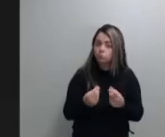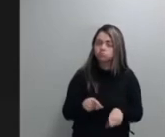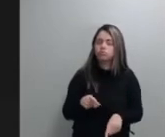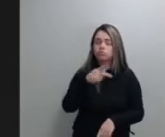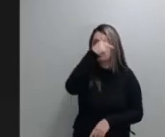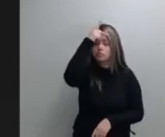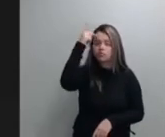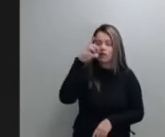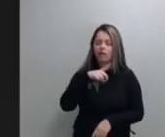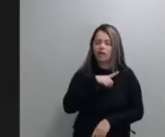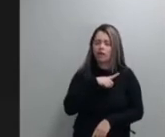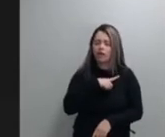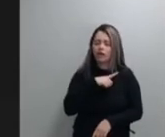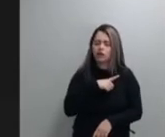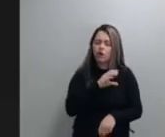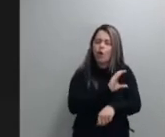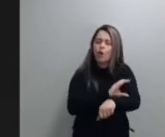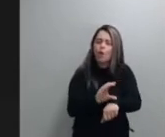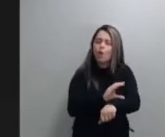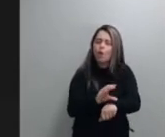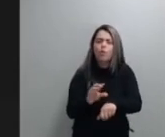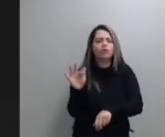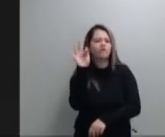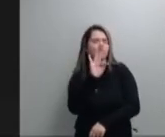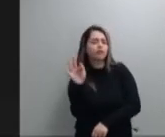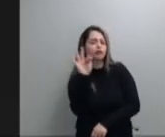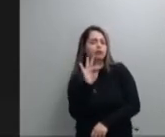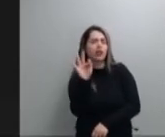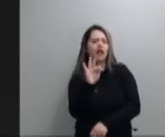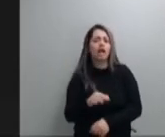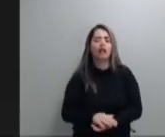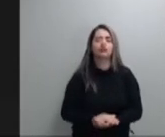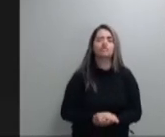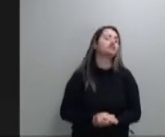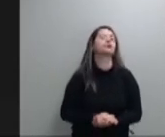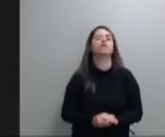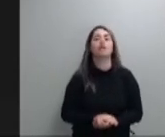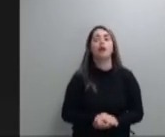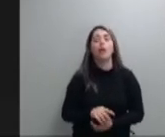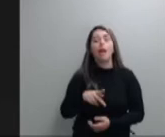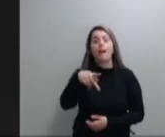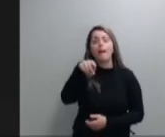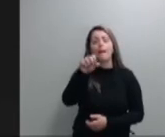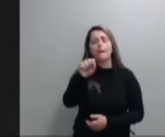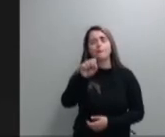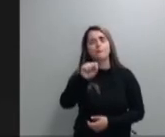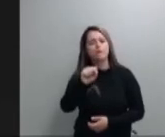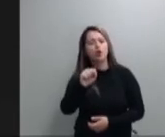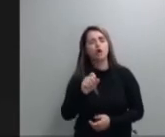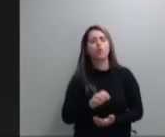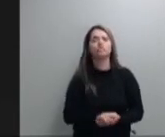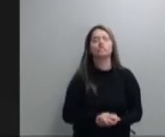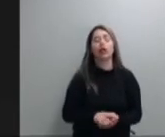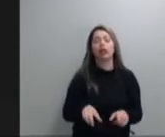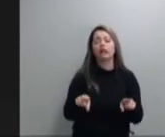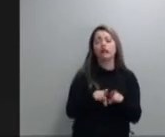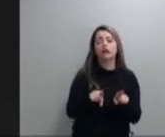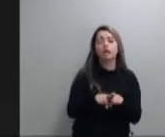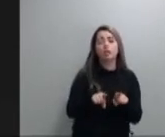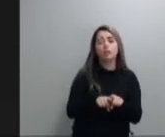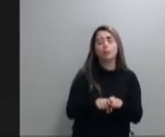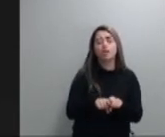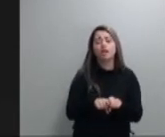limitados a dois títulos de pós-graduação, dois de mestrado, dois de doutorado. E foi esse o entendimento que a comissão